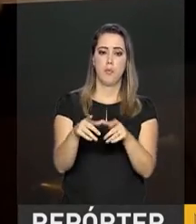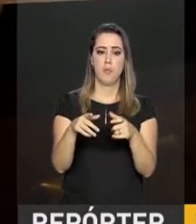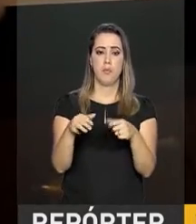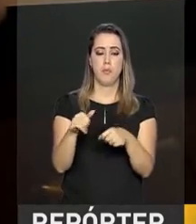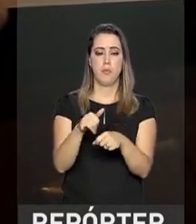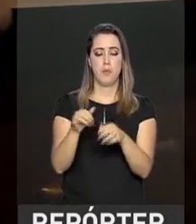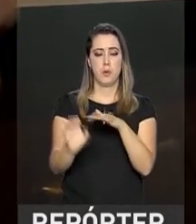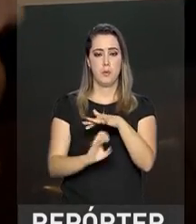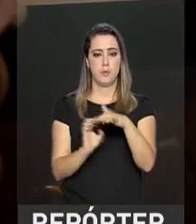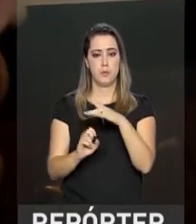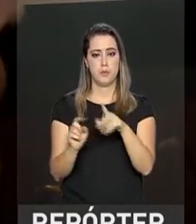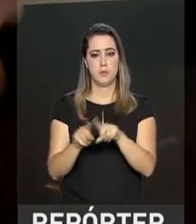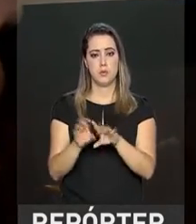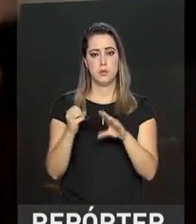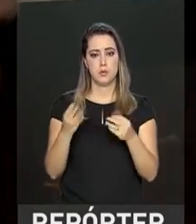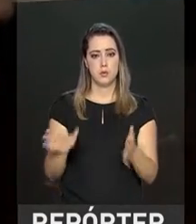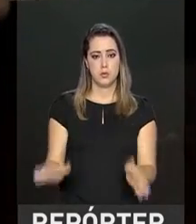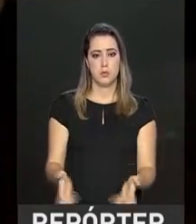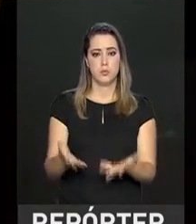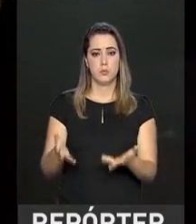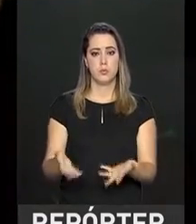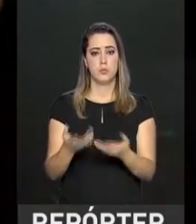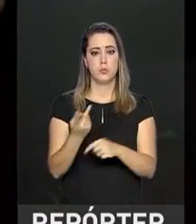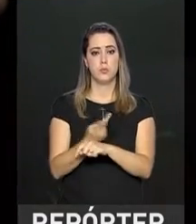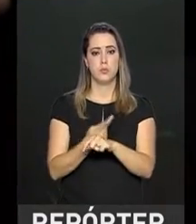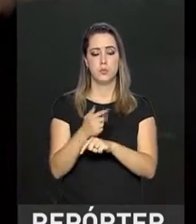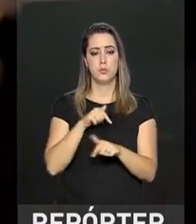ou criar condições para que elas possam procurar